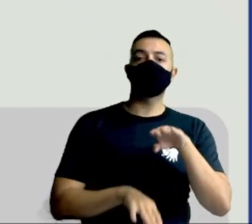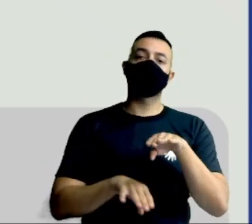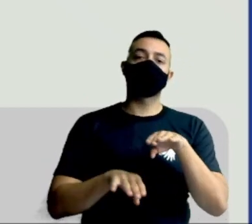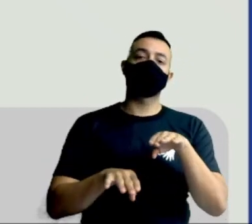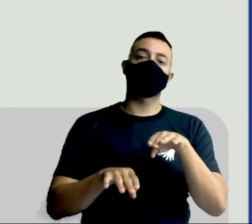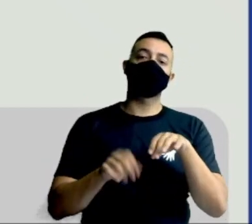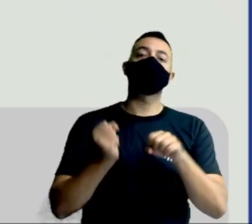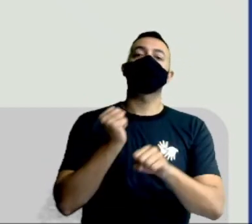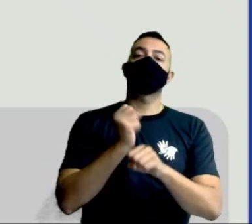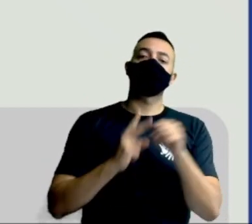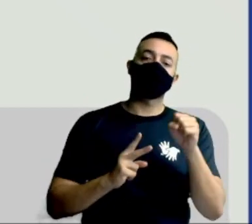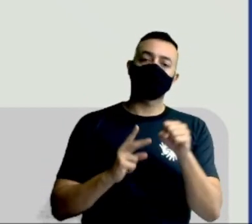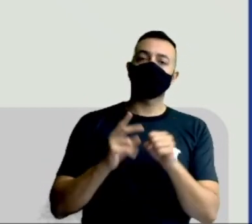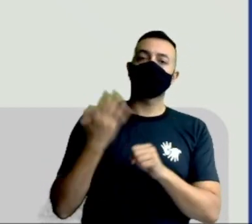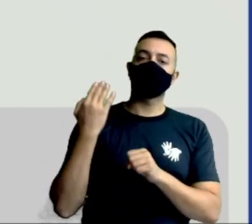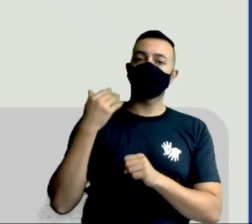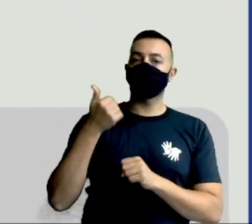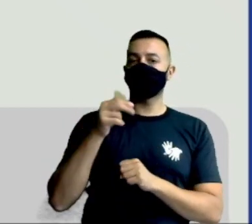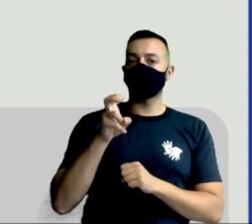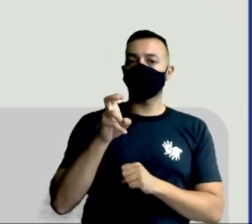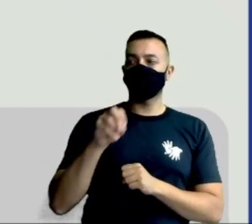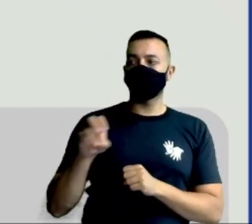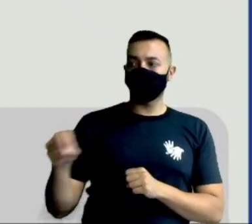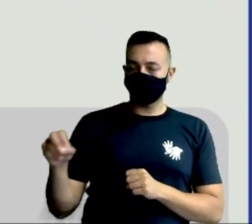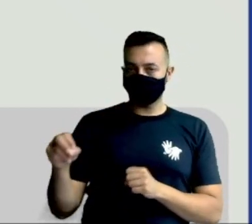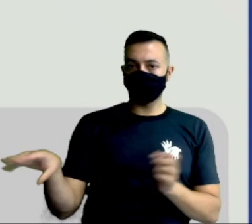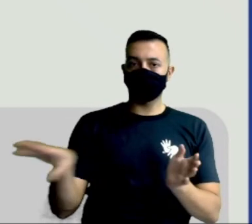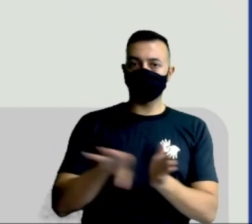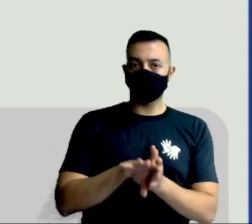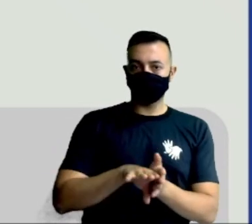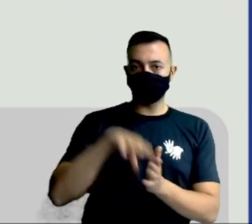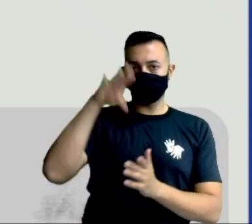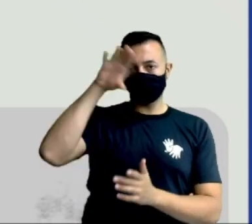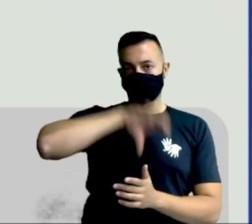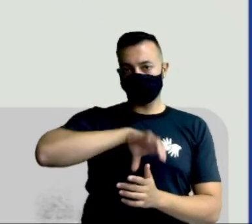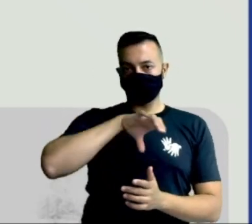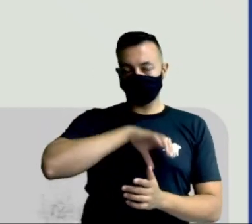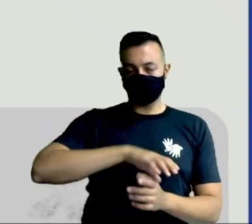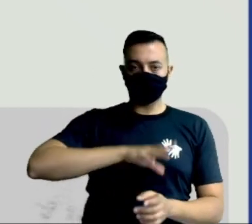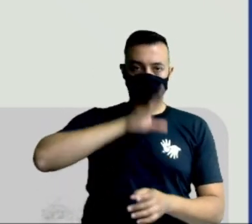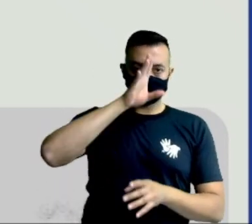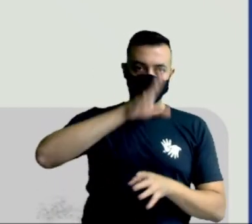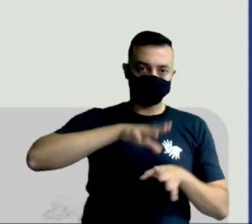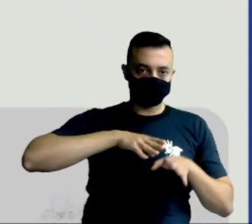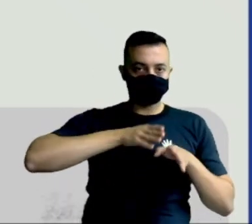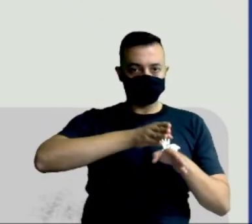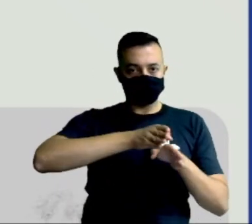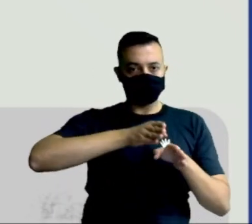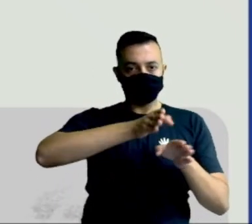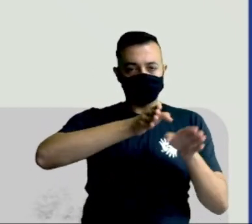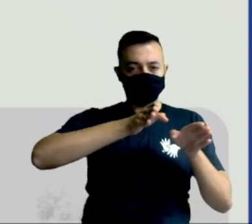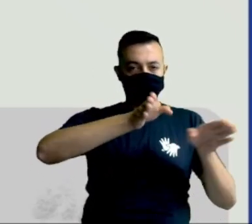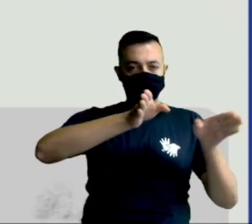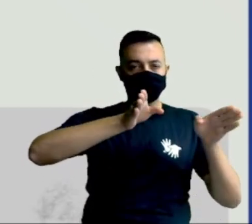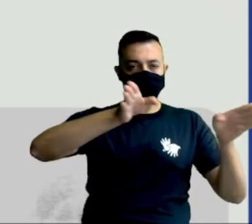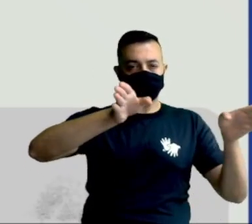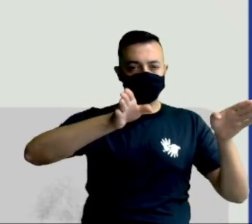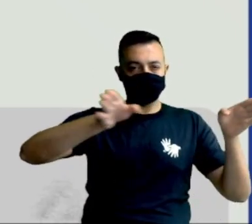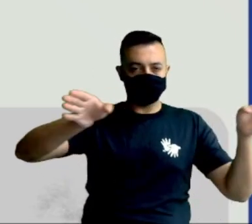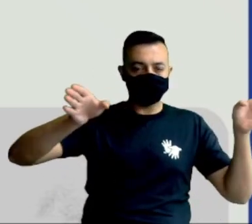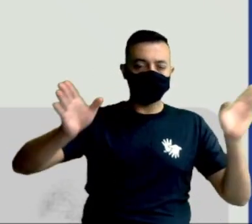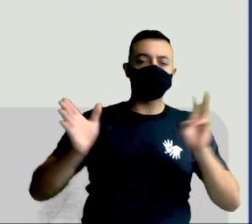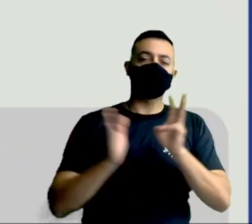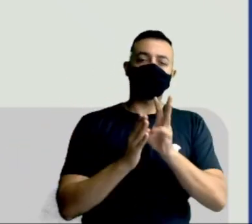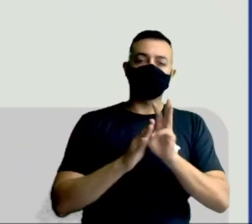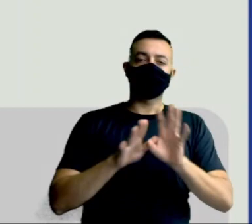e violenta em 1500, com a chegada dos portugueses, que invadiram pouco a pouco o território de diferentes tribos